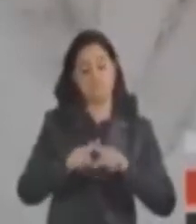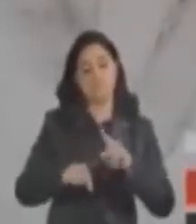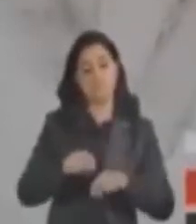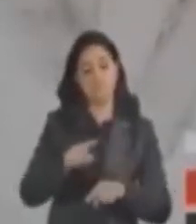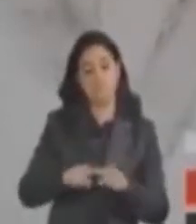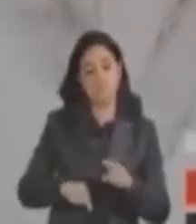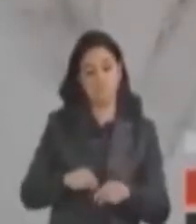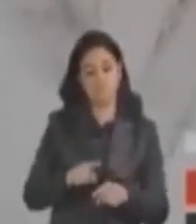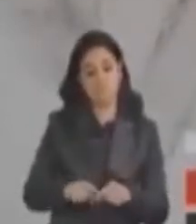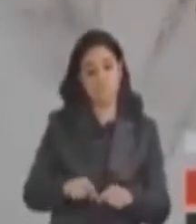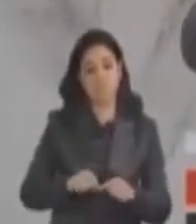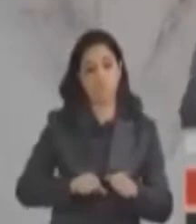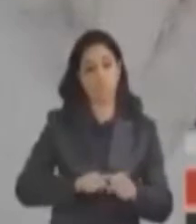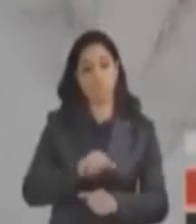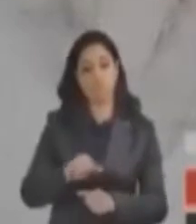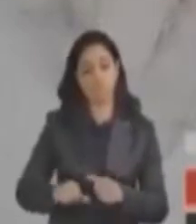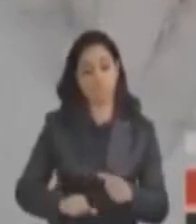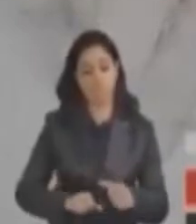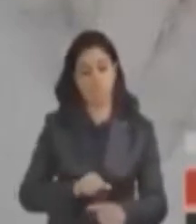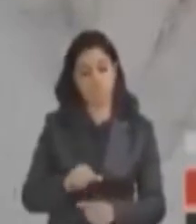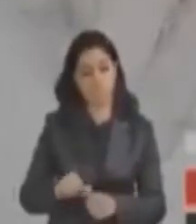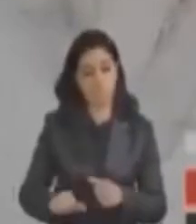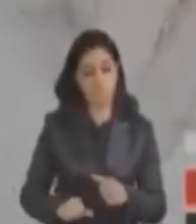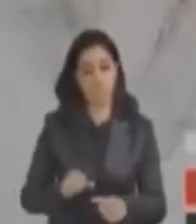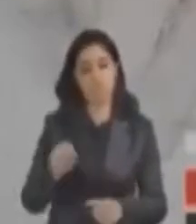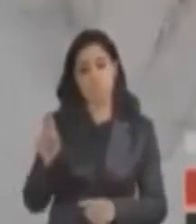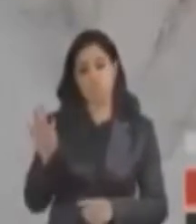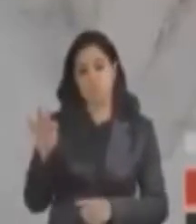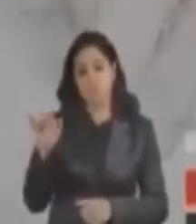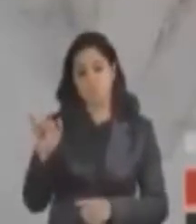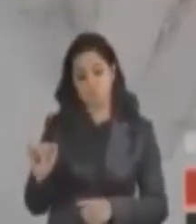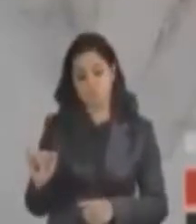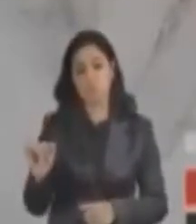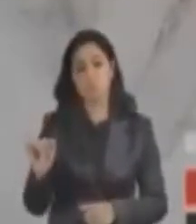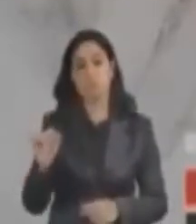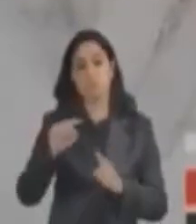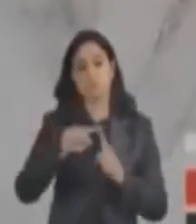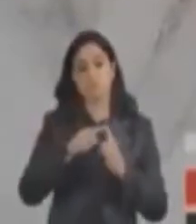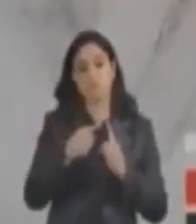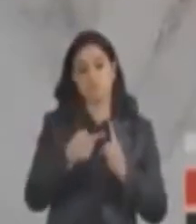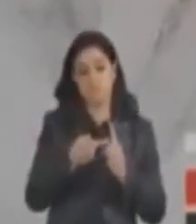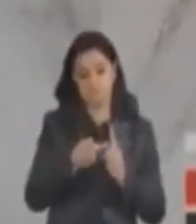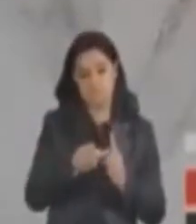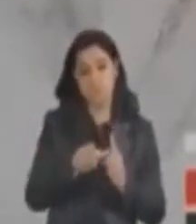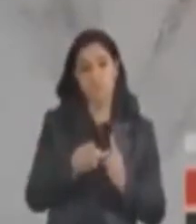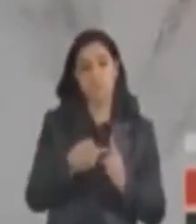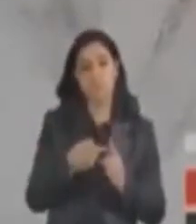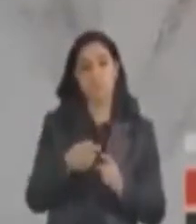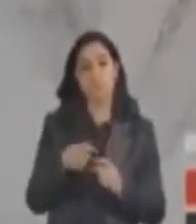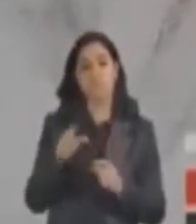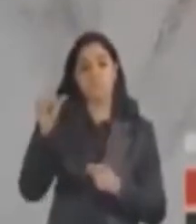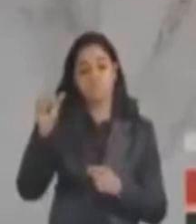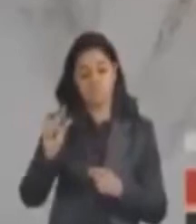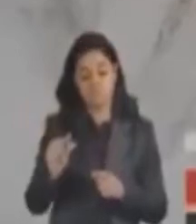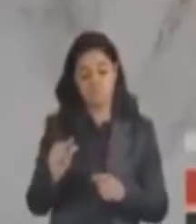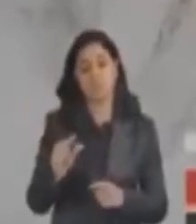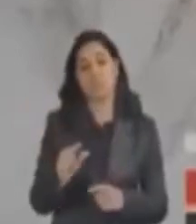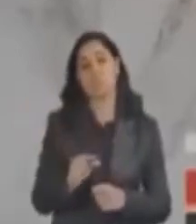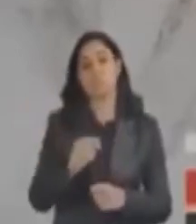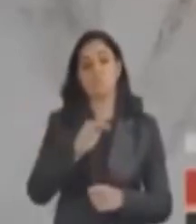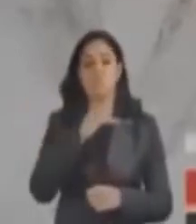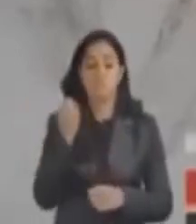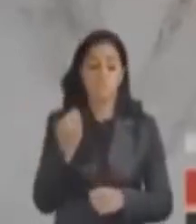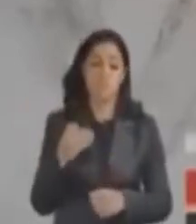pra uti neonatal para atender melhor as nossas gestantes para tentar diminuir os índices de mortalidade infantil